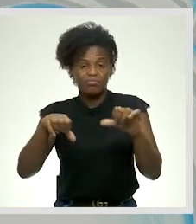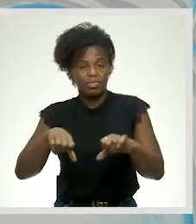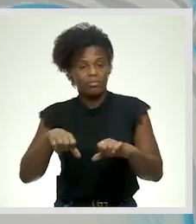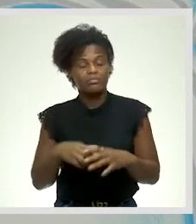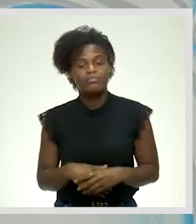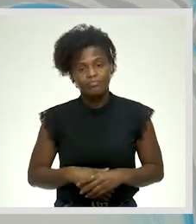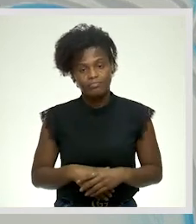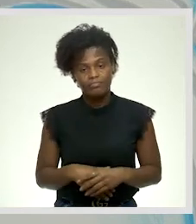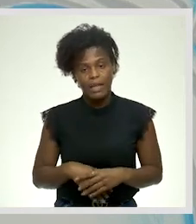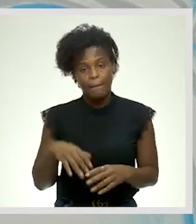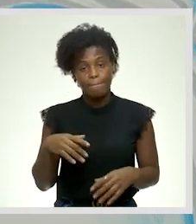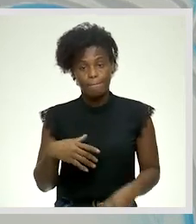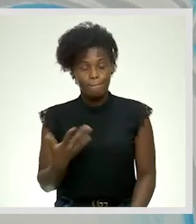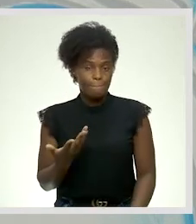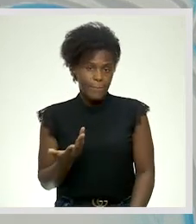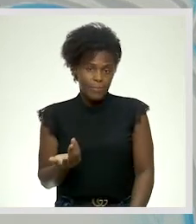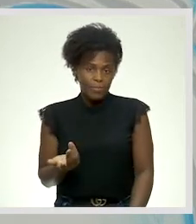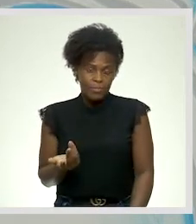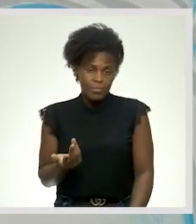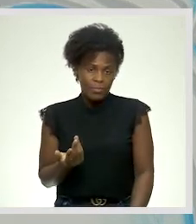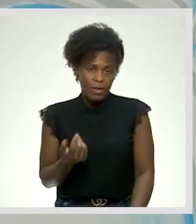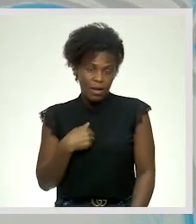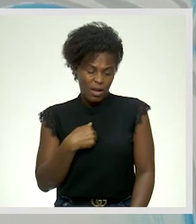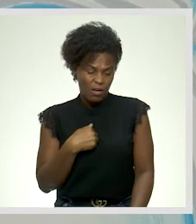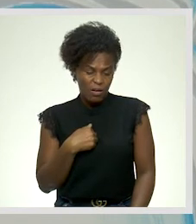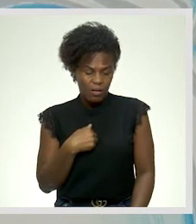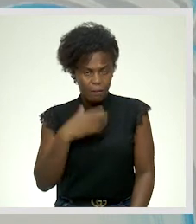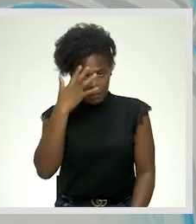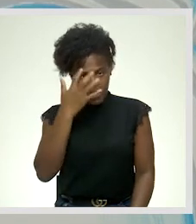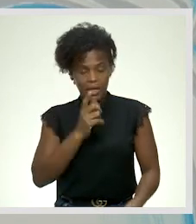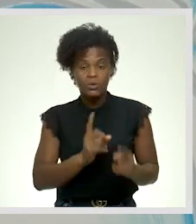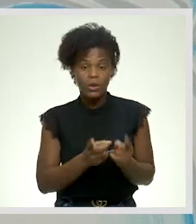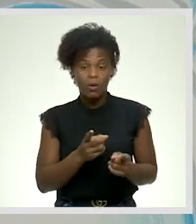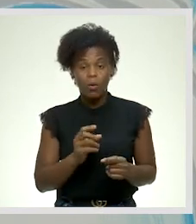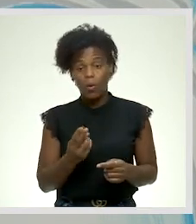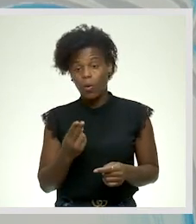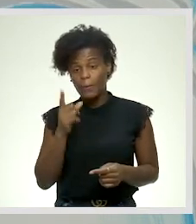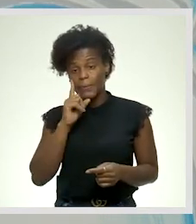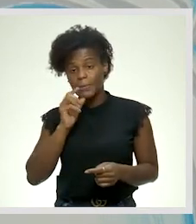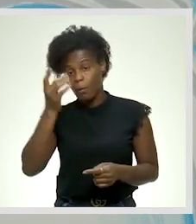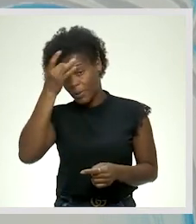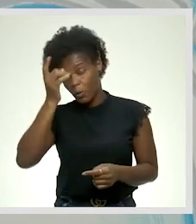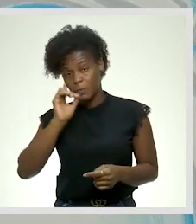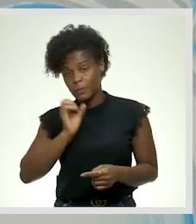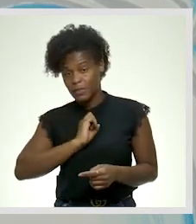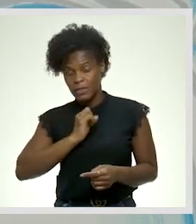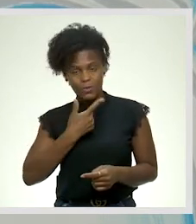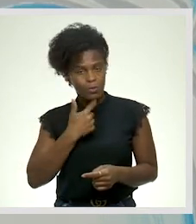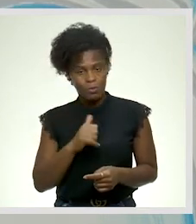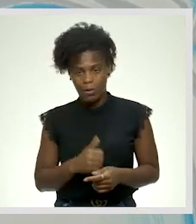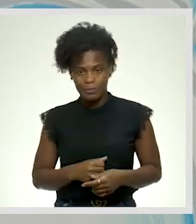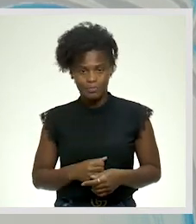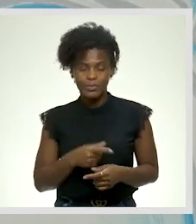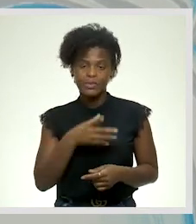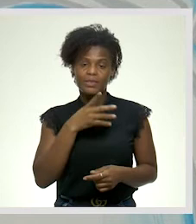Então, pessoalmente, eu acho que, ou na minha opinião, você não pode dizer isso. Você